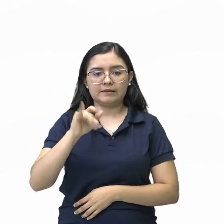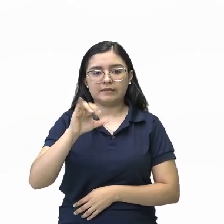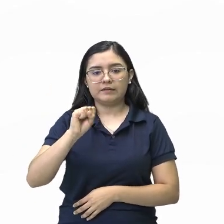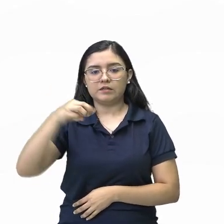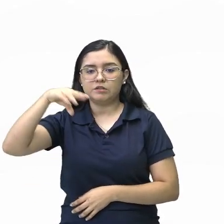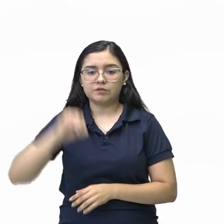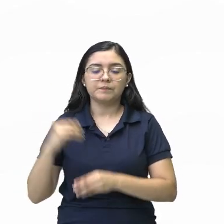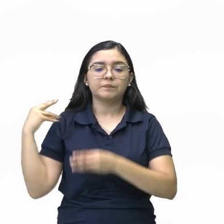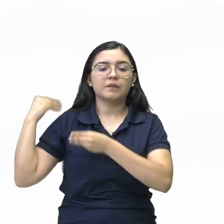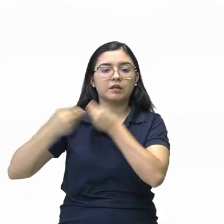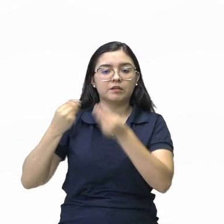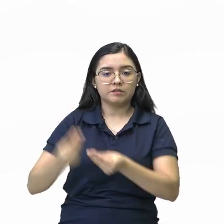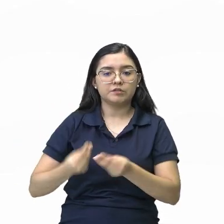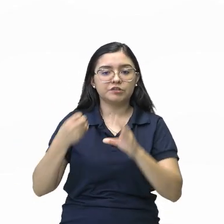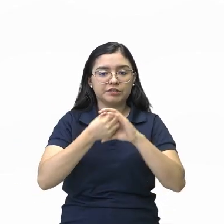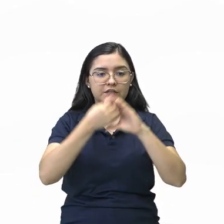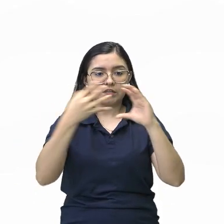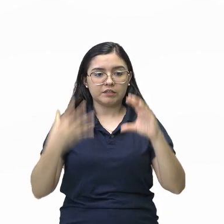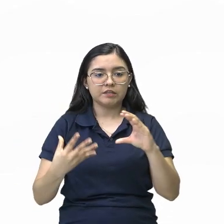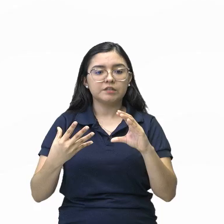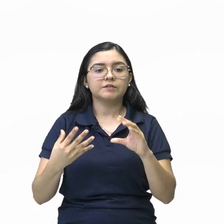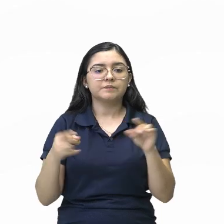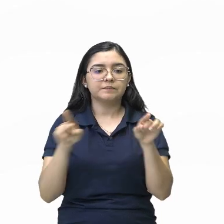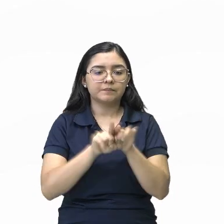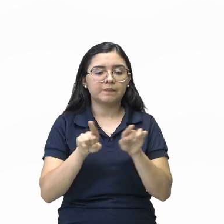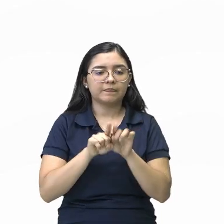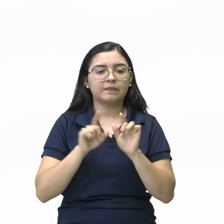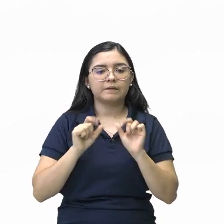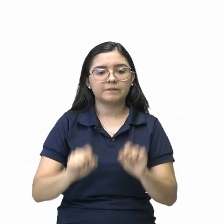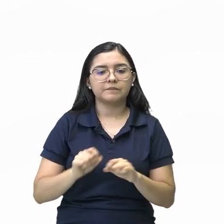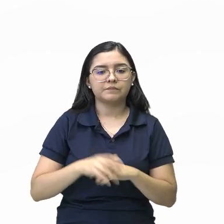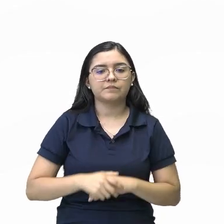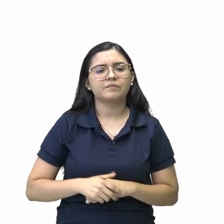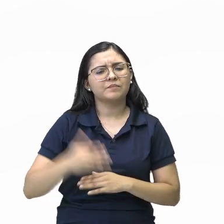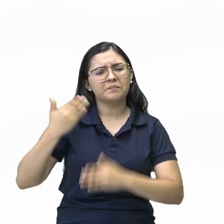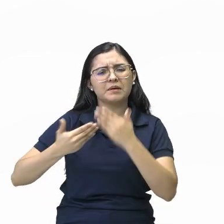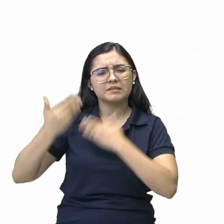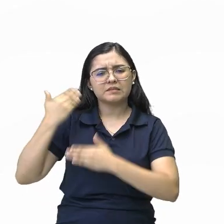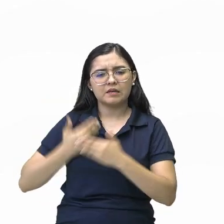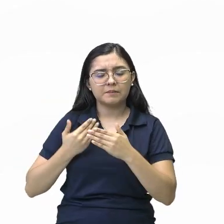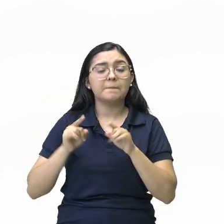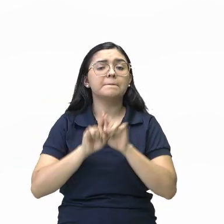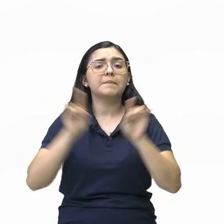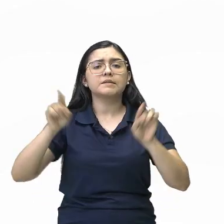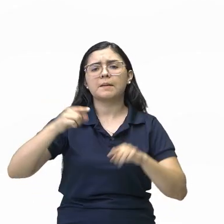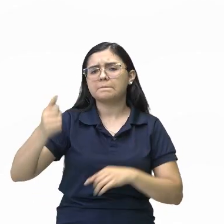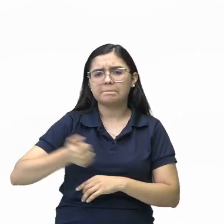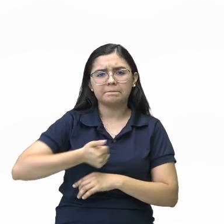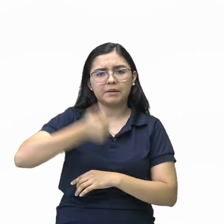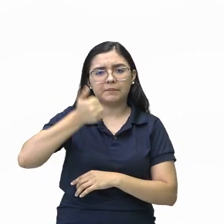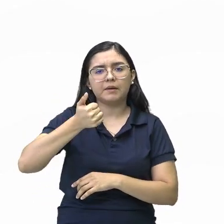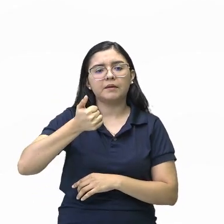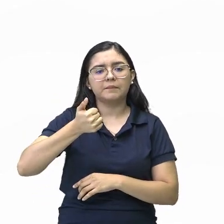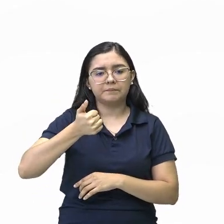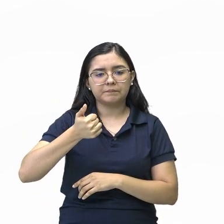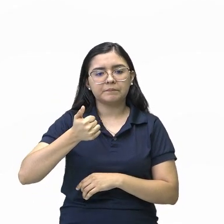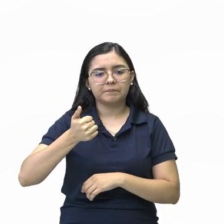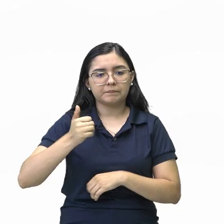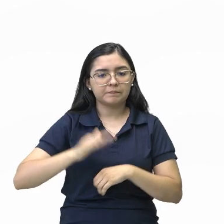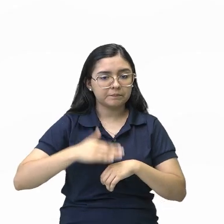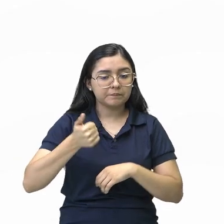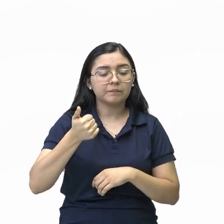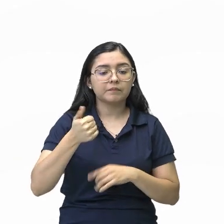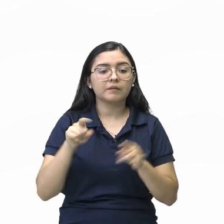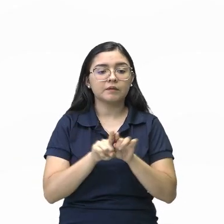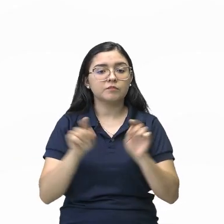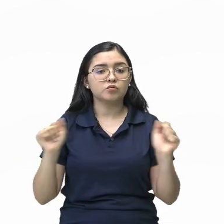dos caracteres adquiridos, uma ideia um tanto ultrapassada, porém pioneira, junto